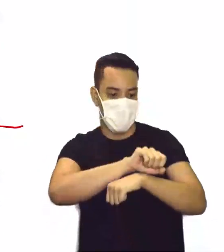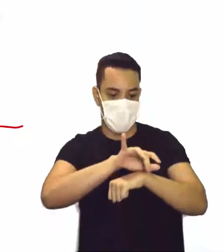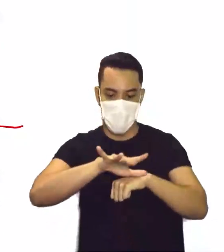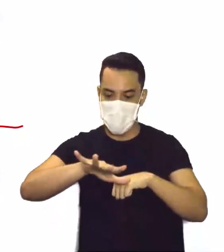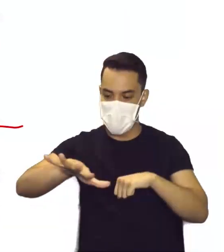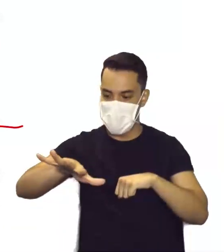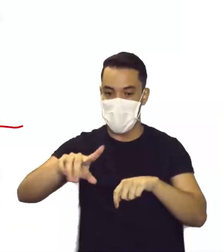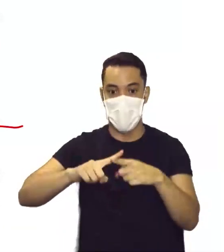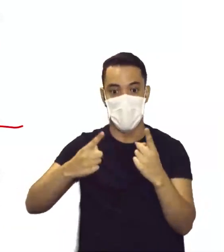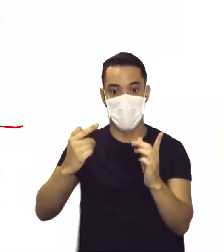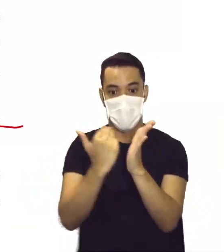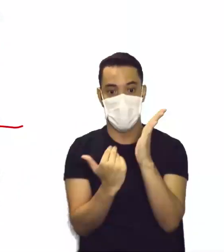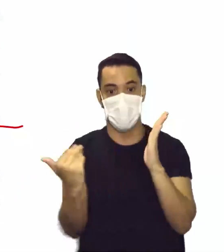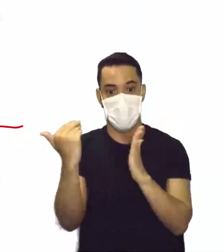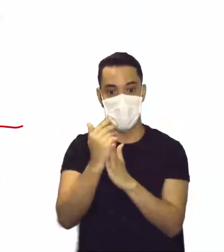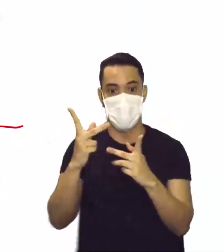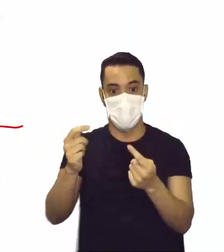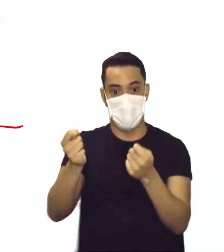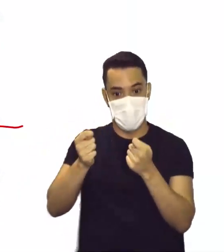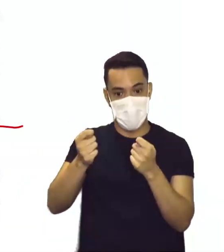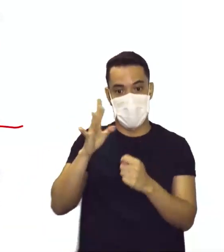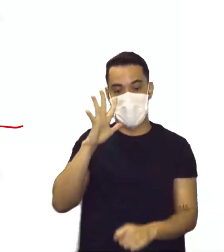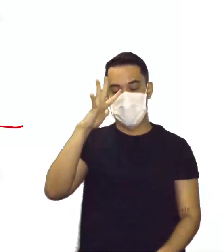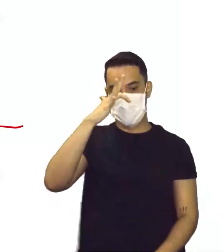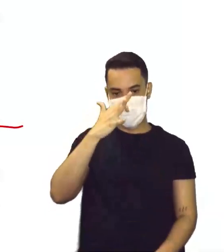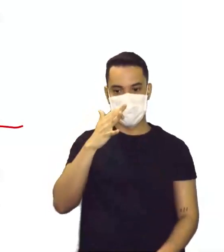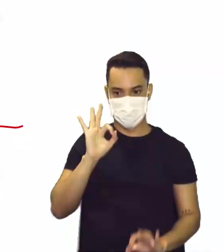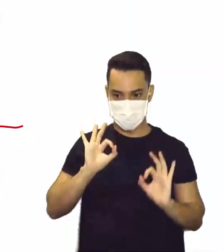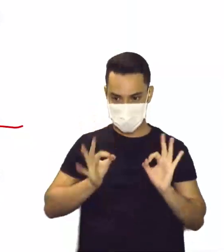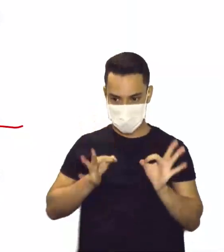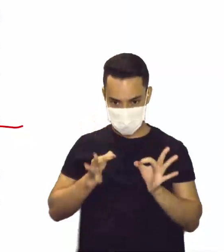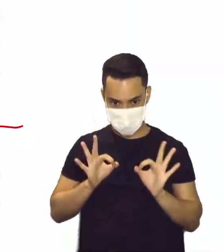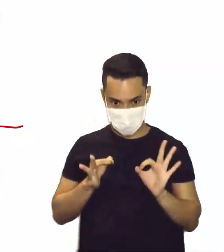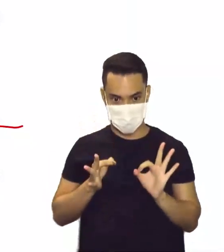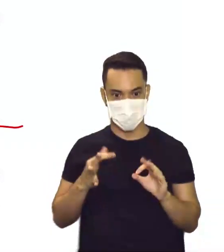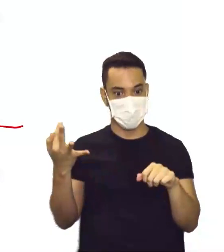de alto é a resistividade elétrica, ok? A